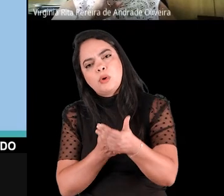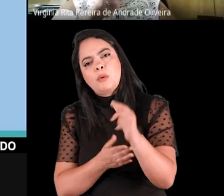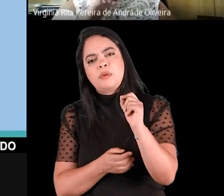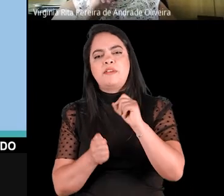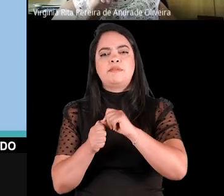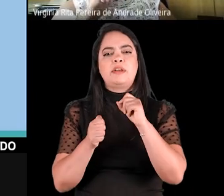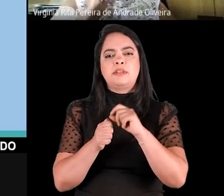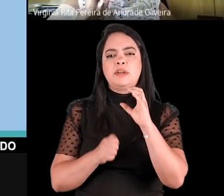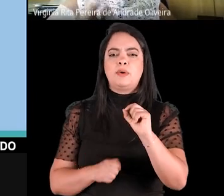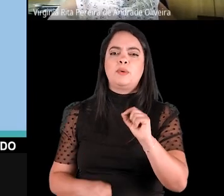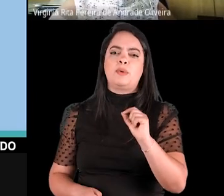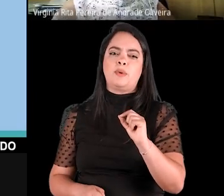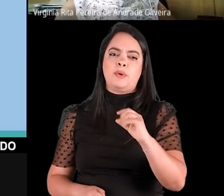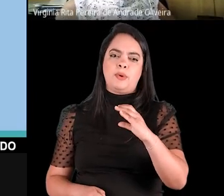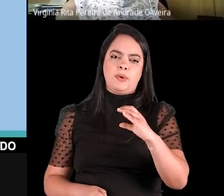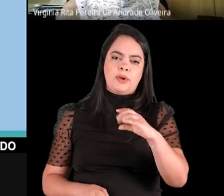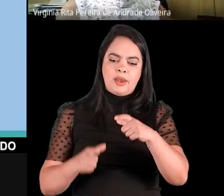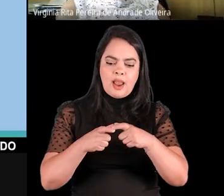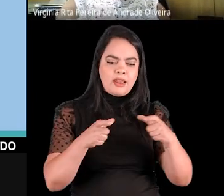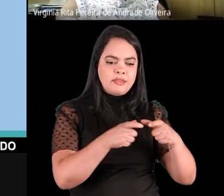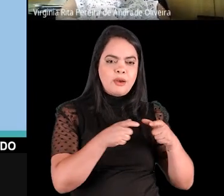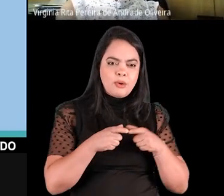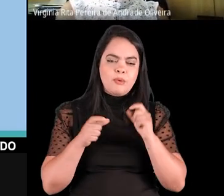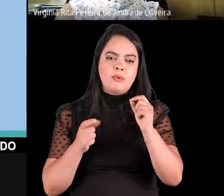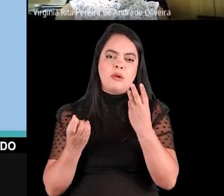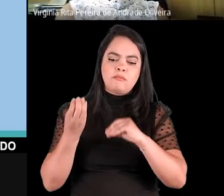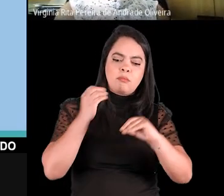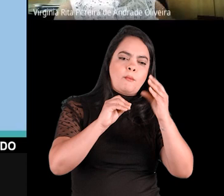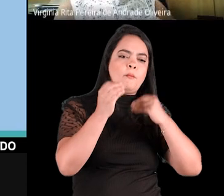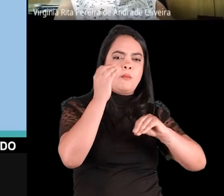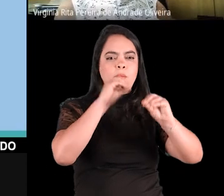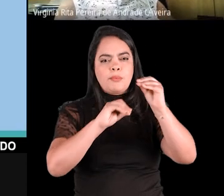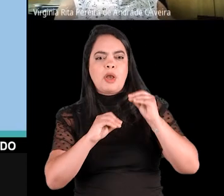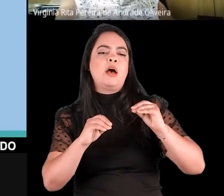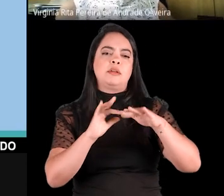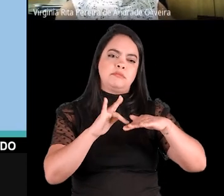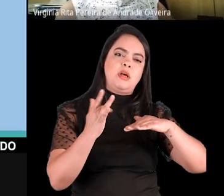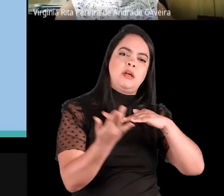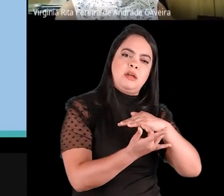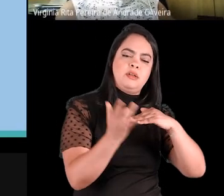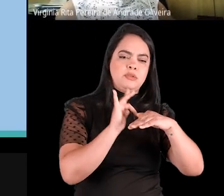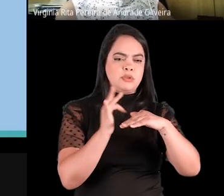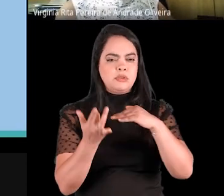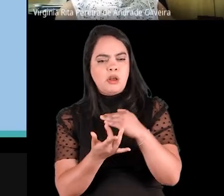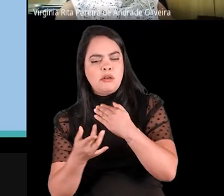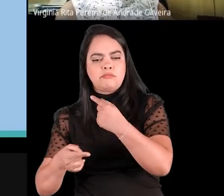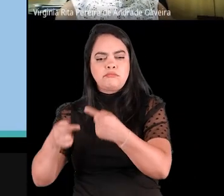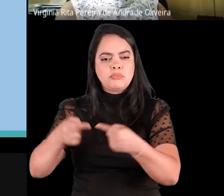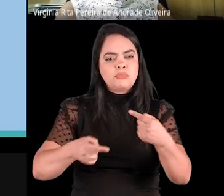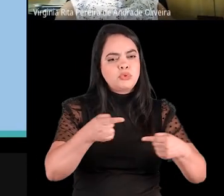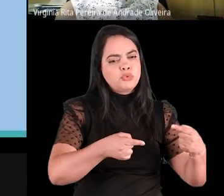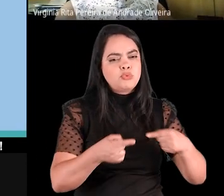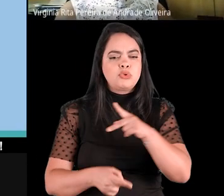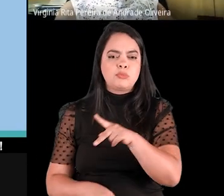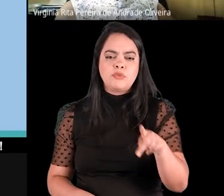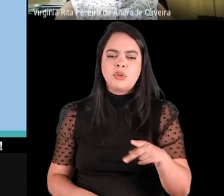para colocar os convites das rodas de conversas nas redes sociais, e foi fazendo essa discussão com os professores, e